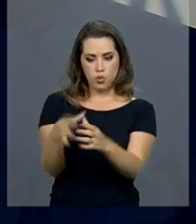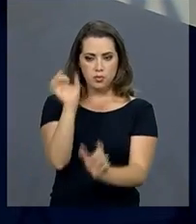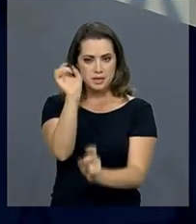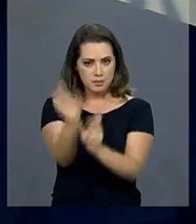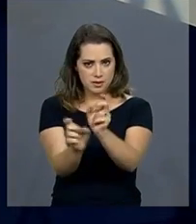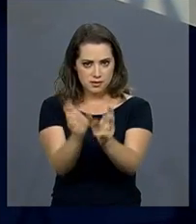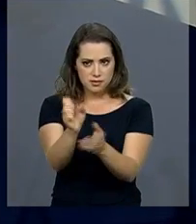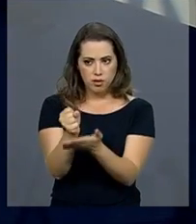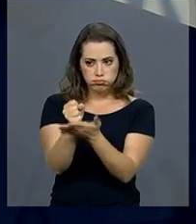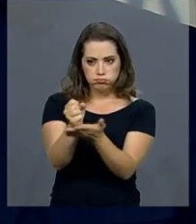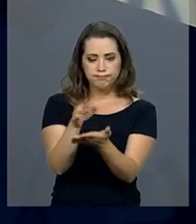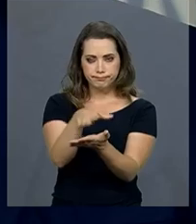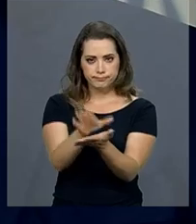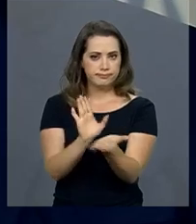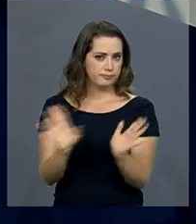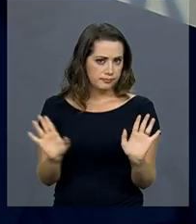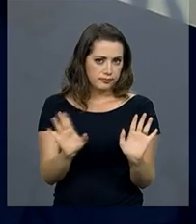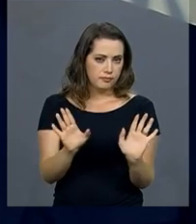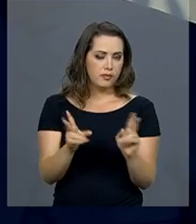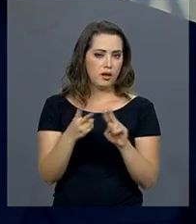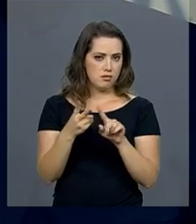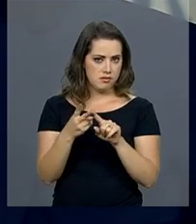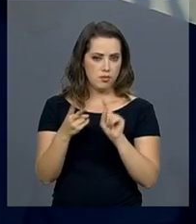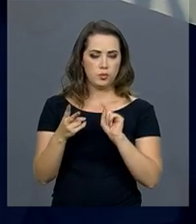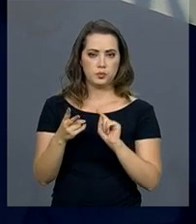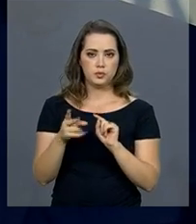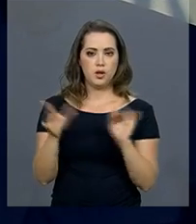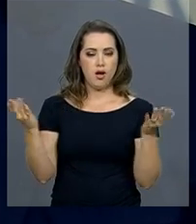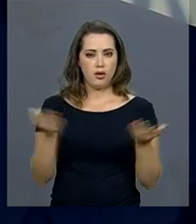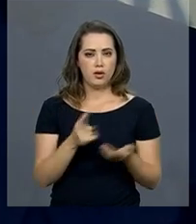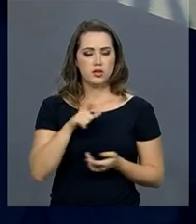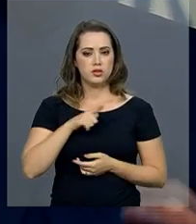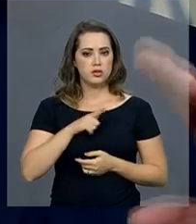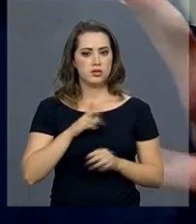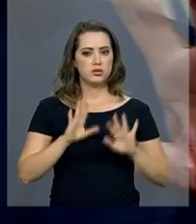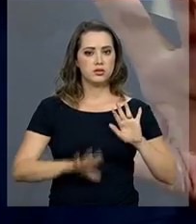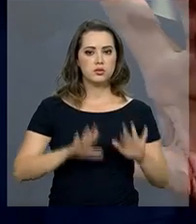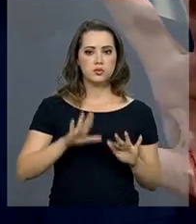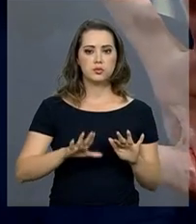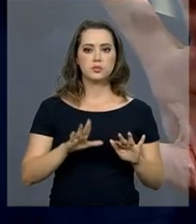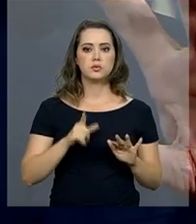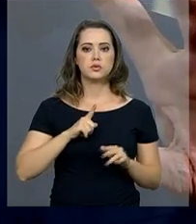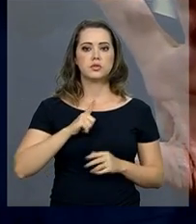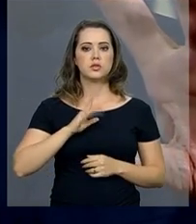o primeiro ponto segundo ponto é que esta altura já por exemplo